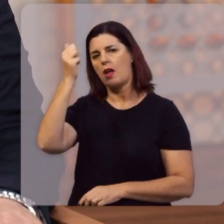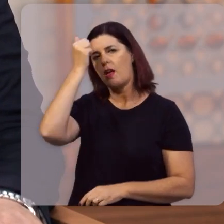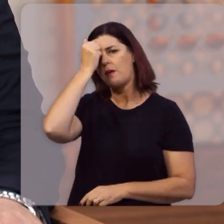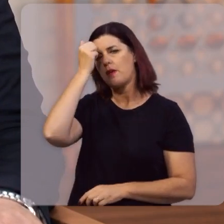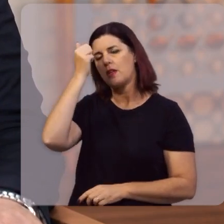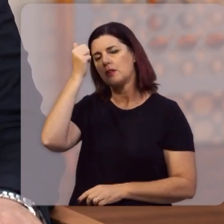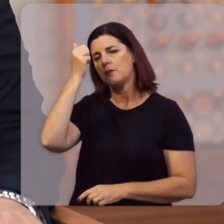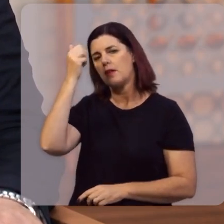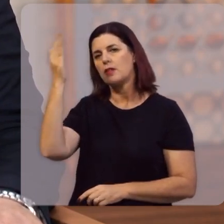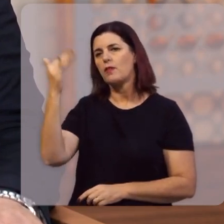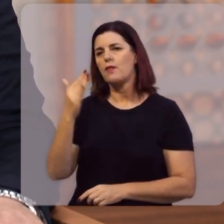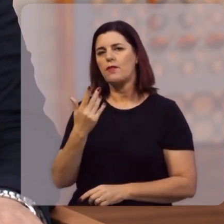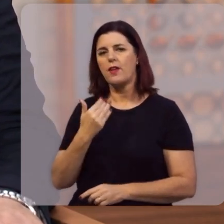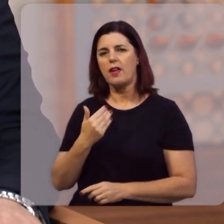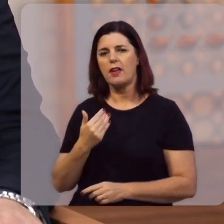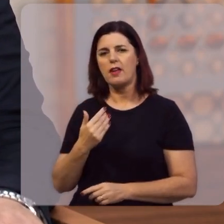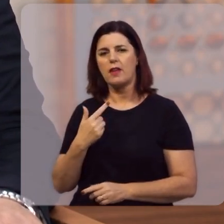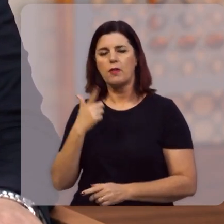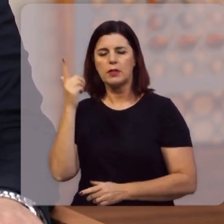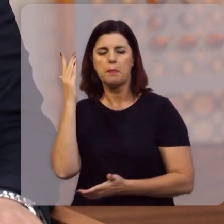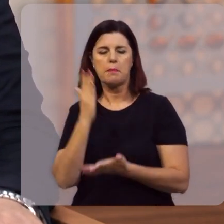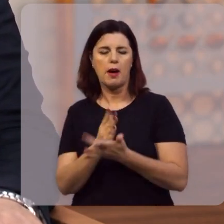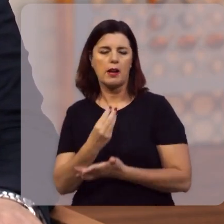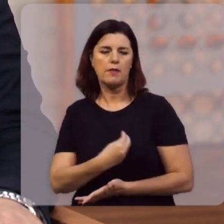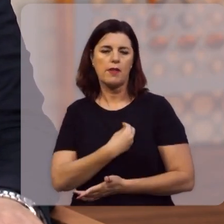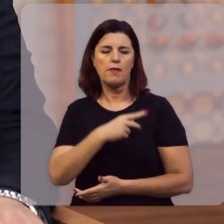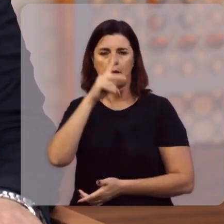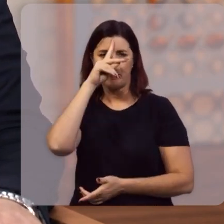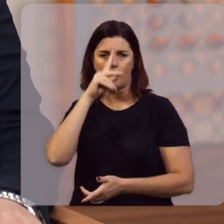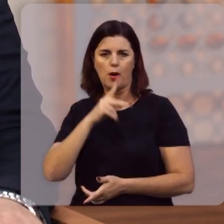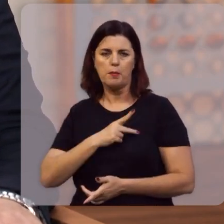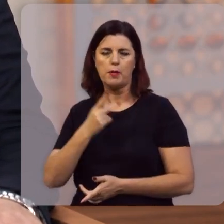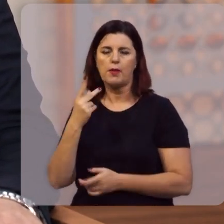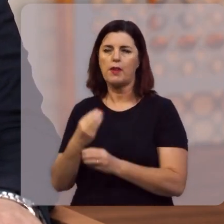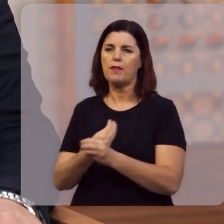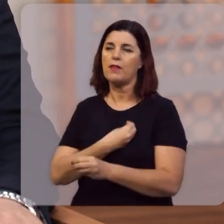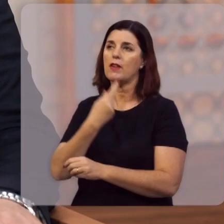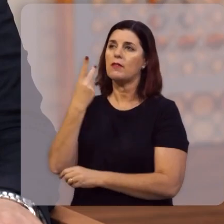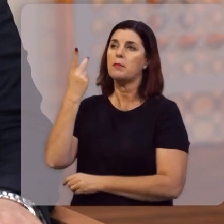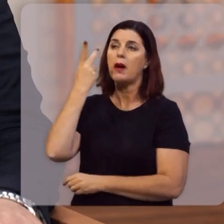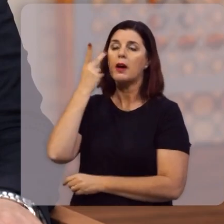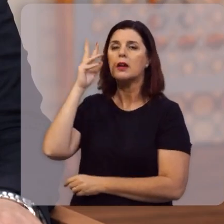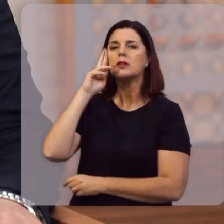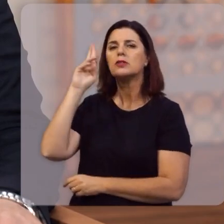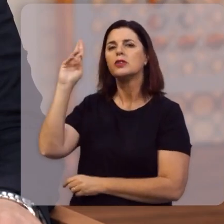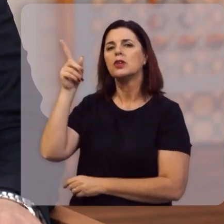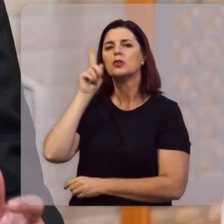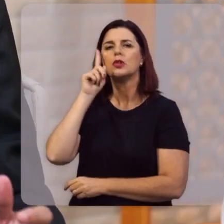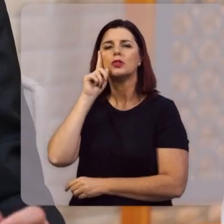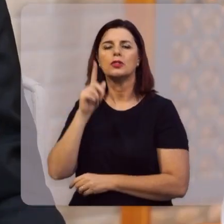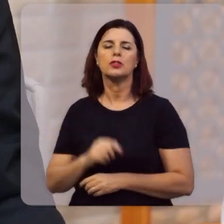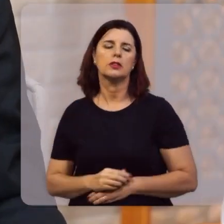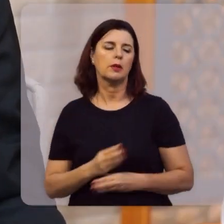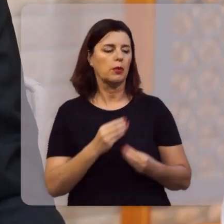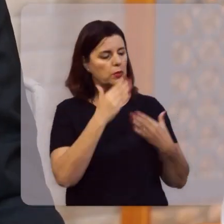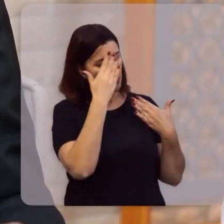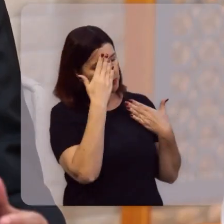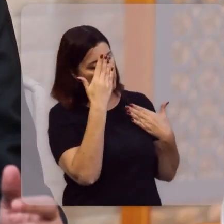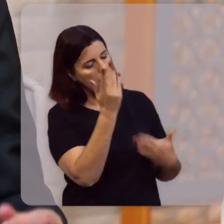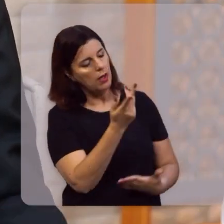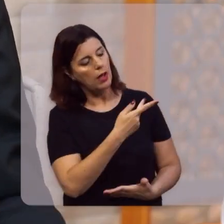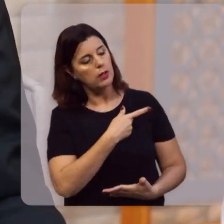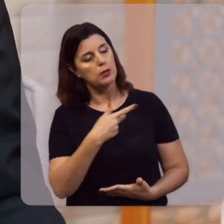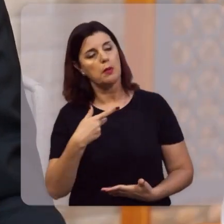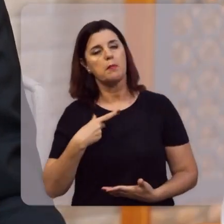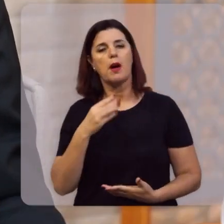sua vida e você deixará de viver para si mesmo, para viver para o Senhor todos os dias da sua existência. Muito obrigado, Reverendo